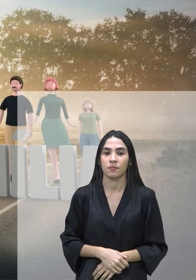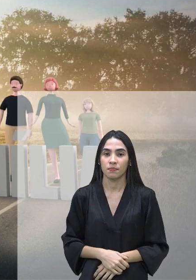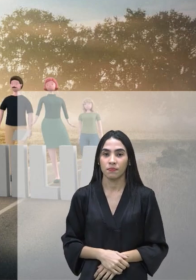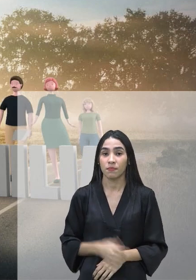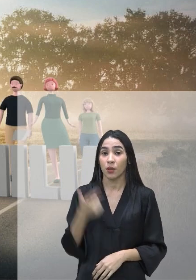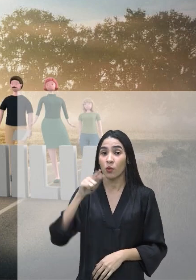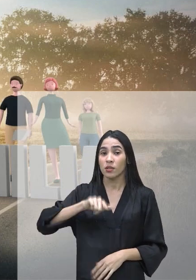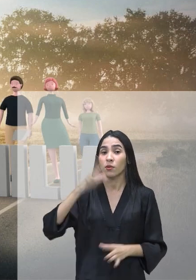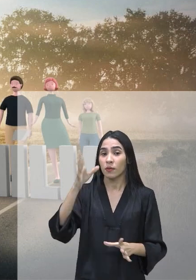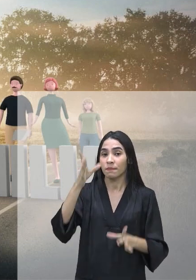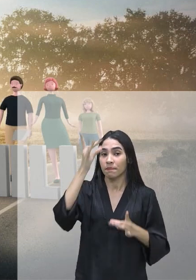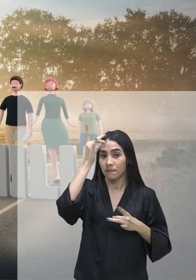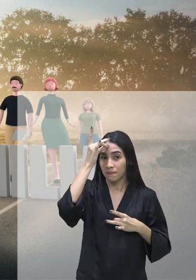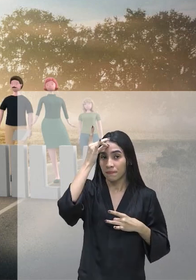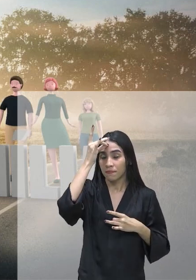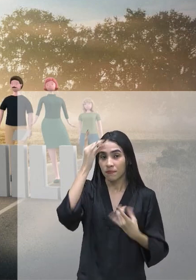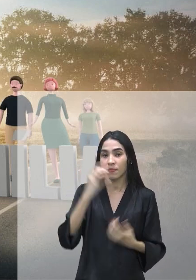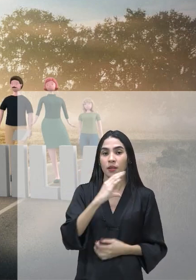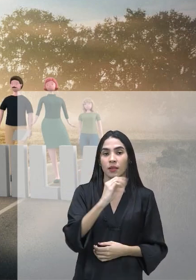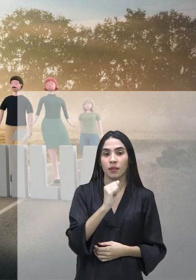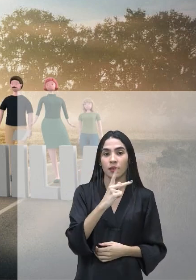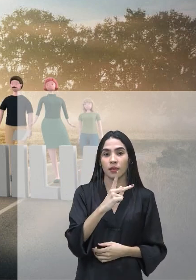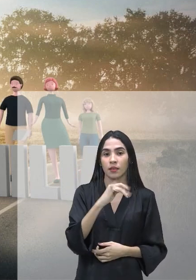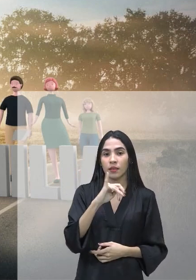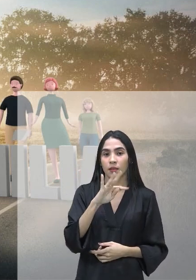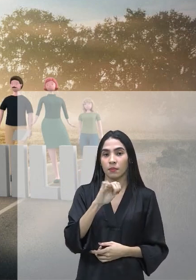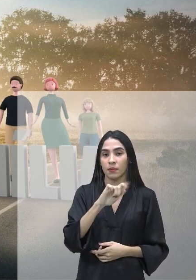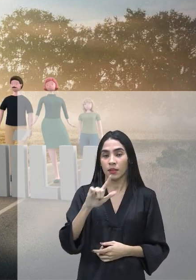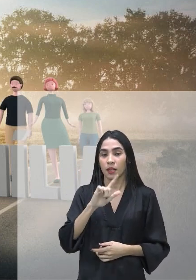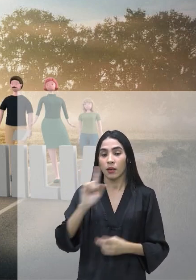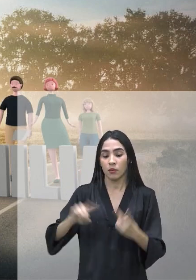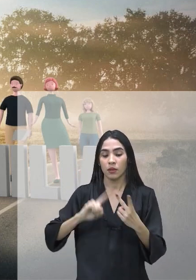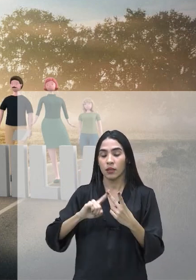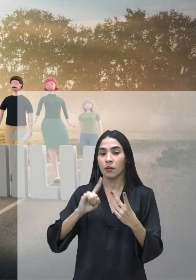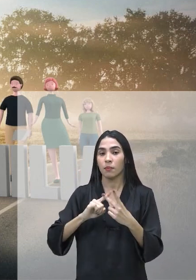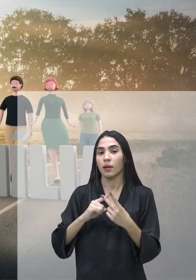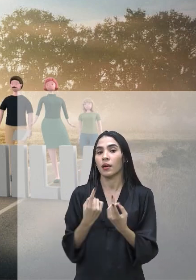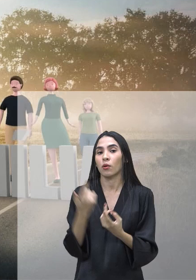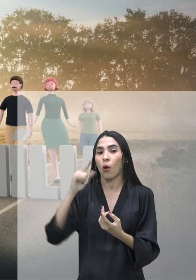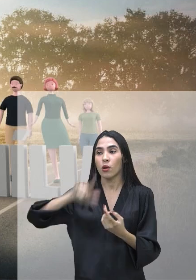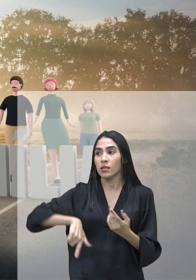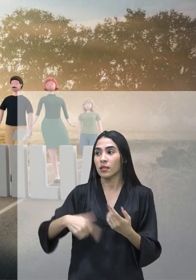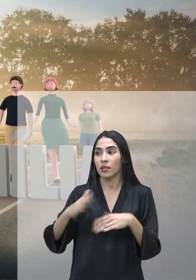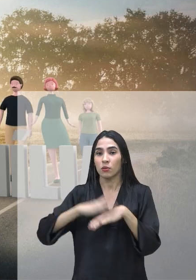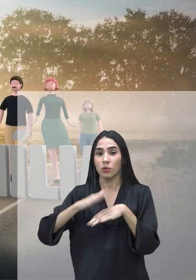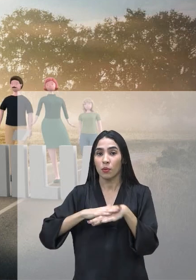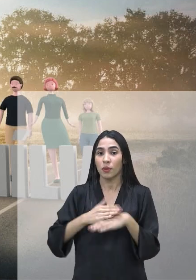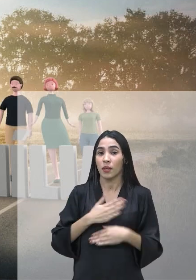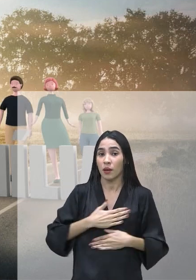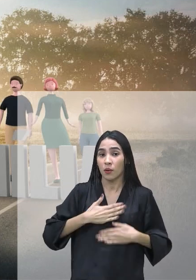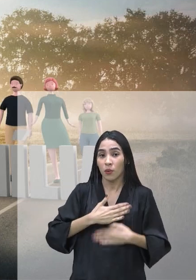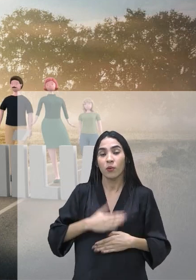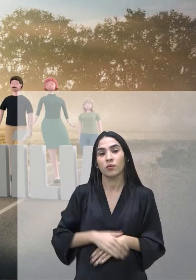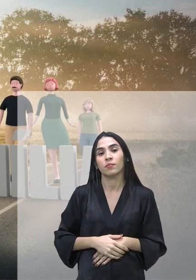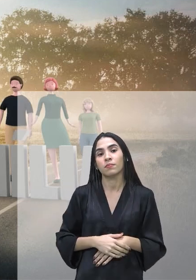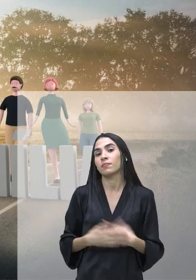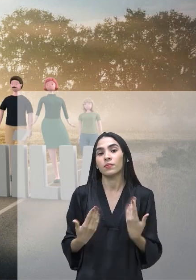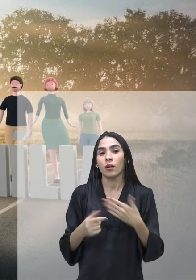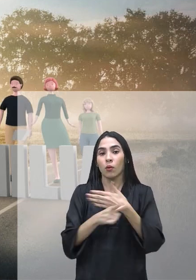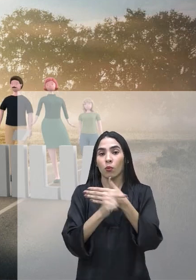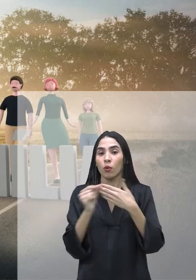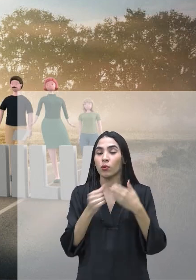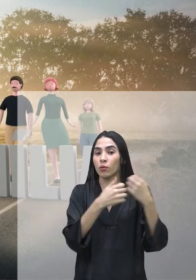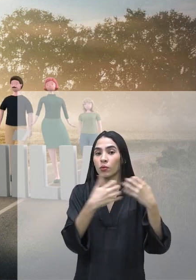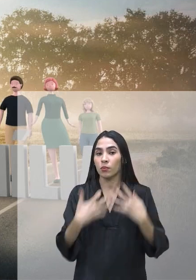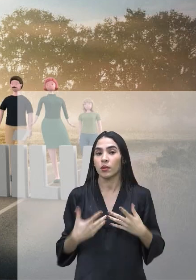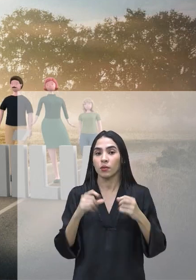para a incorporação do capital e a produção do gosto. De acordo com Bourdieu, as instituições responsáveis